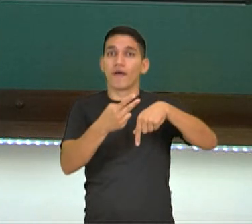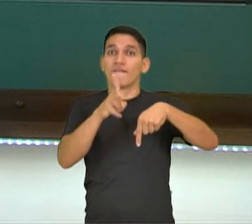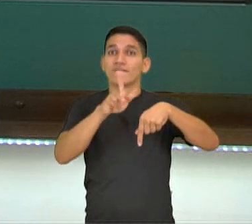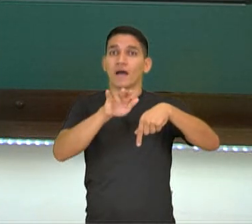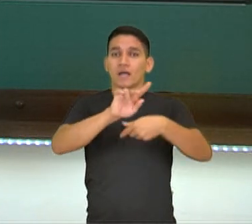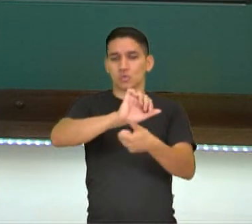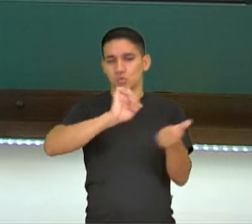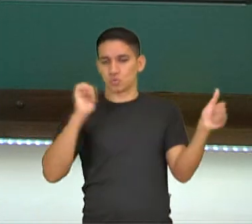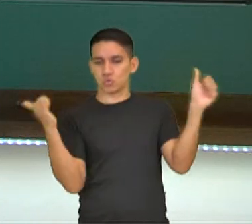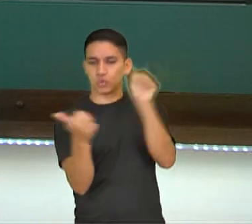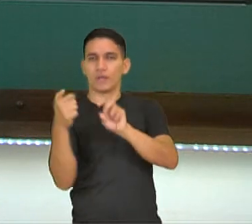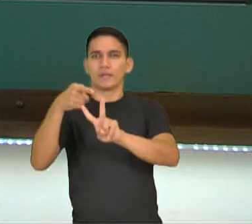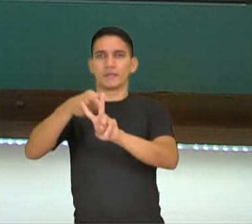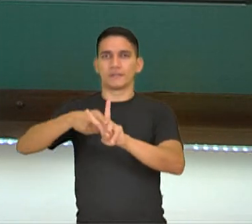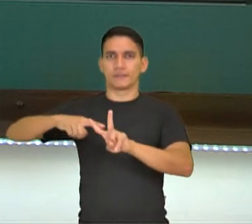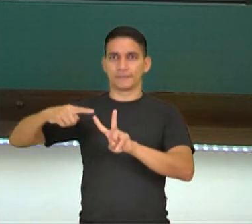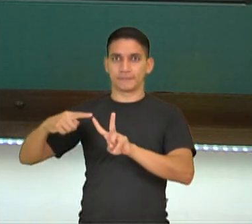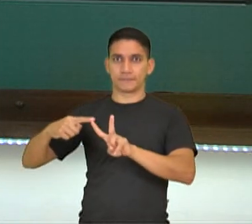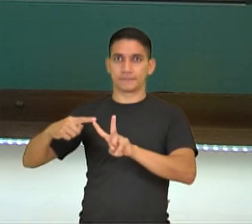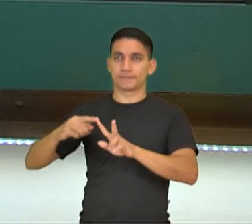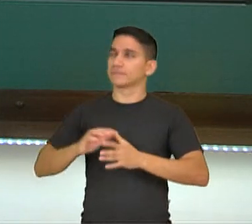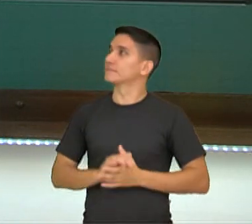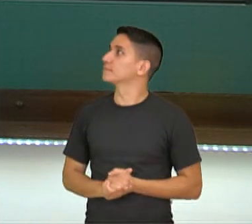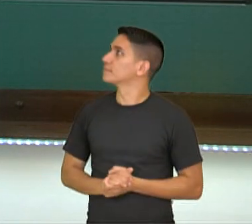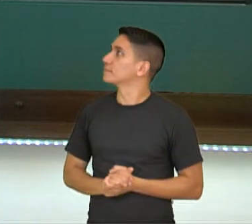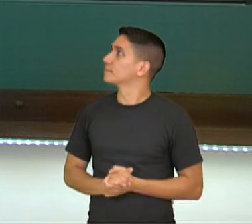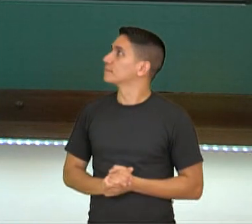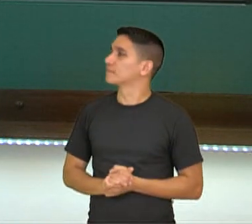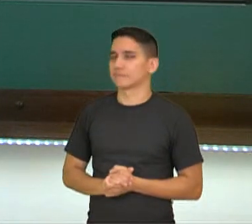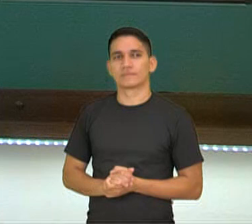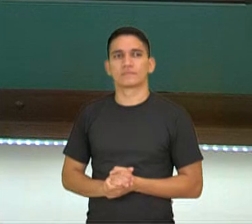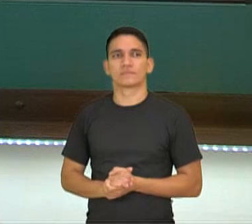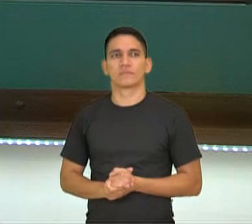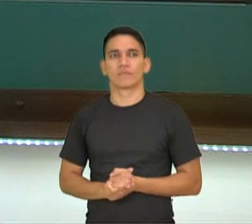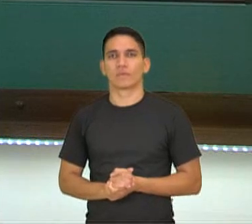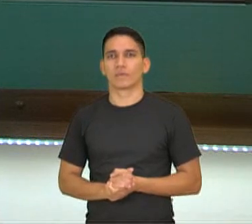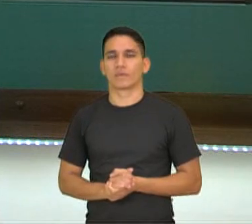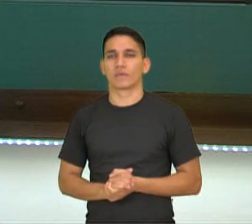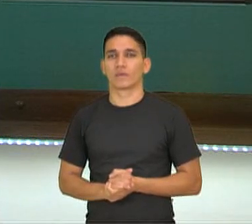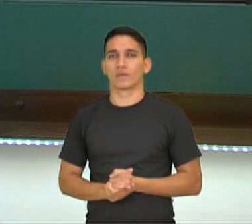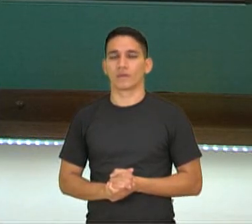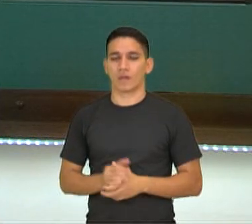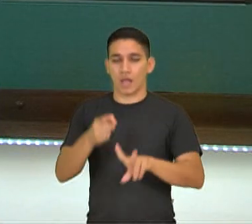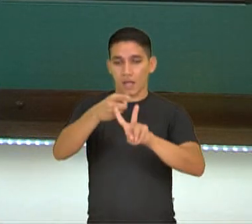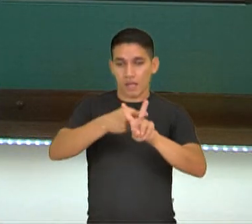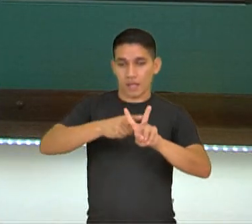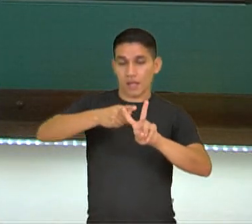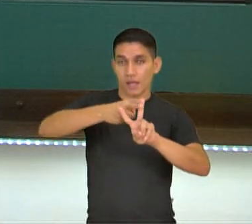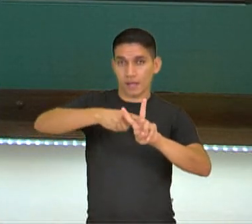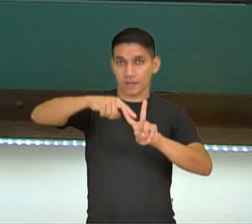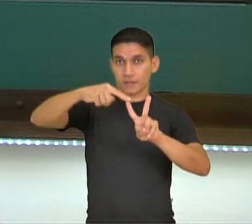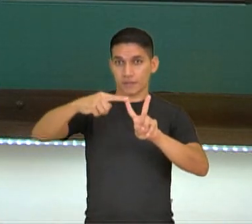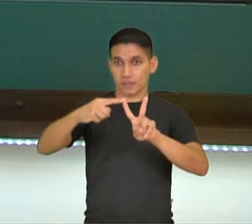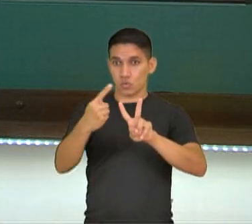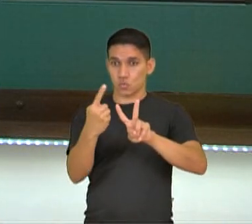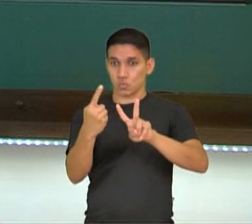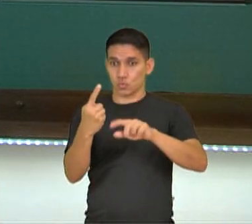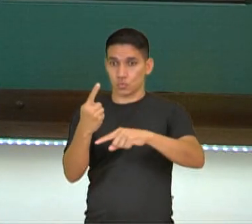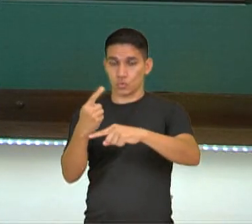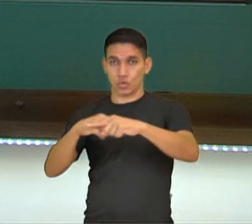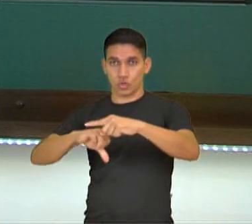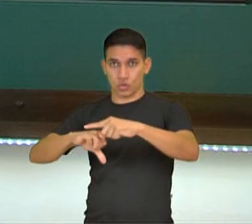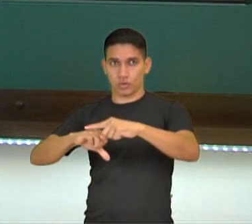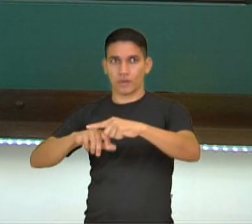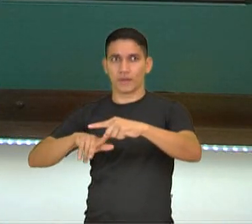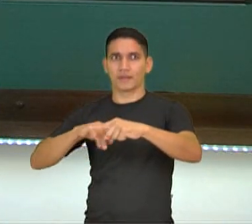quadrada no outro membro. Raiz quadrada de 9, 1 nono, 1 terço. Raiz quadrada de 10 elevado a menos 14, divide esse expoente